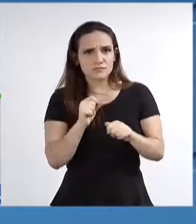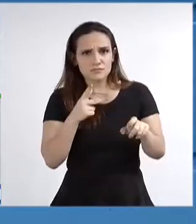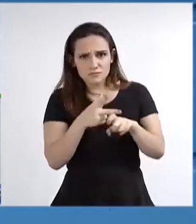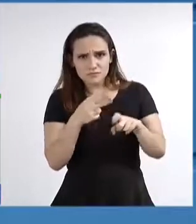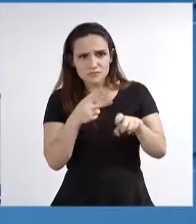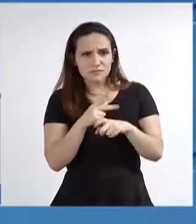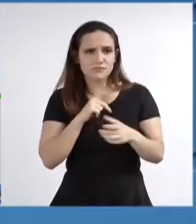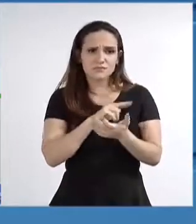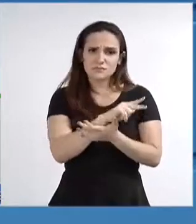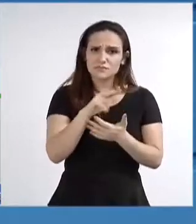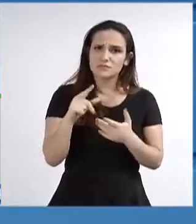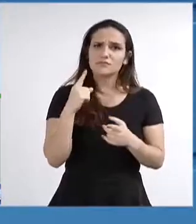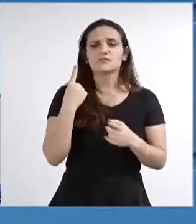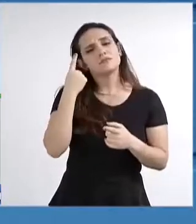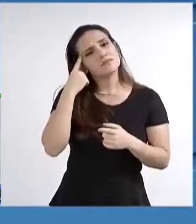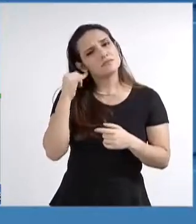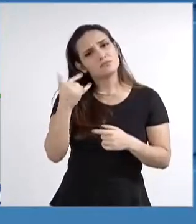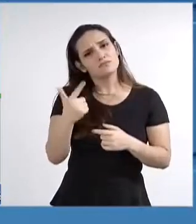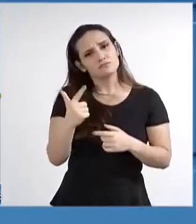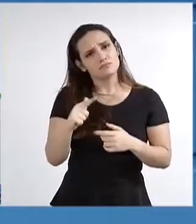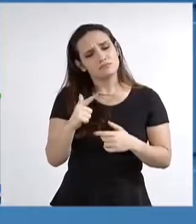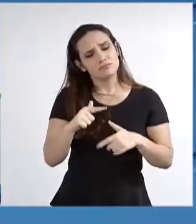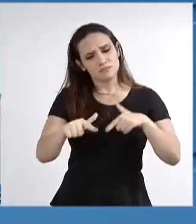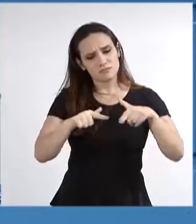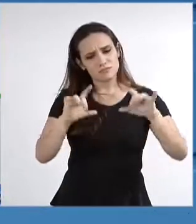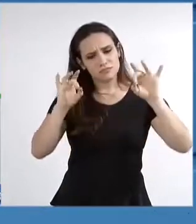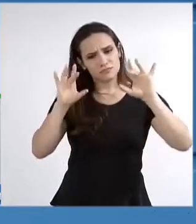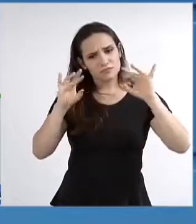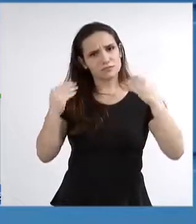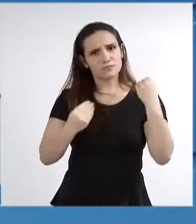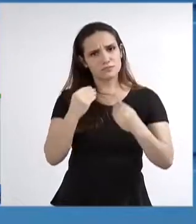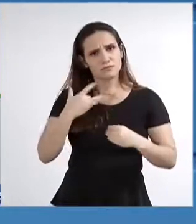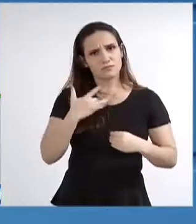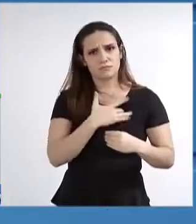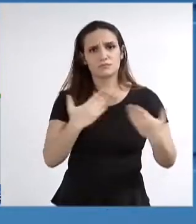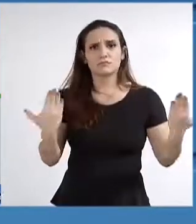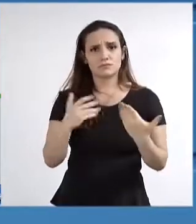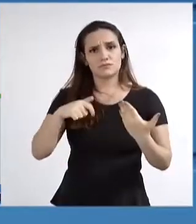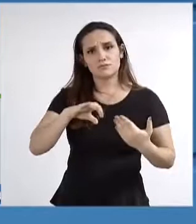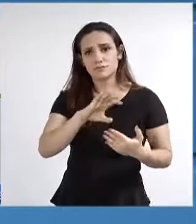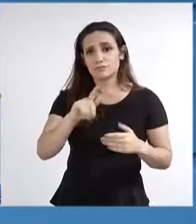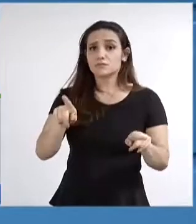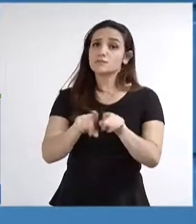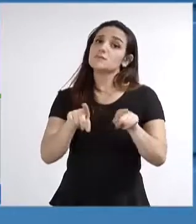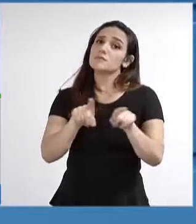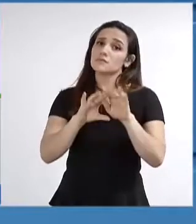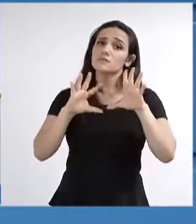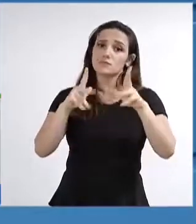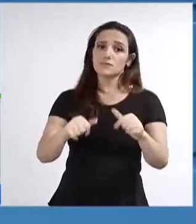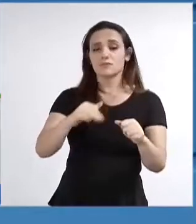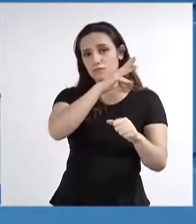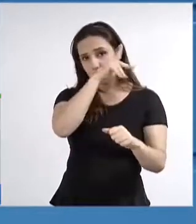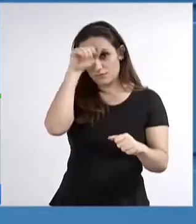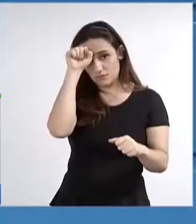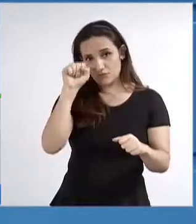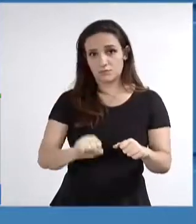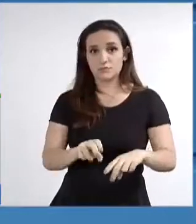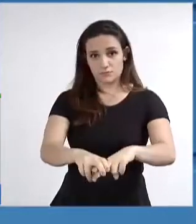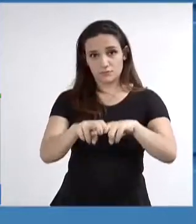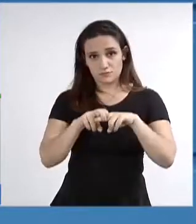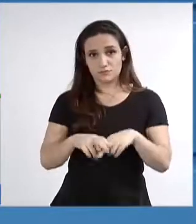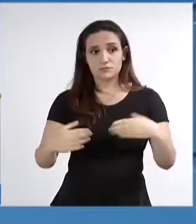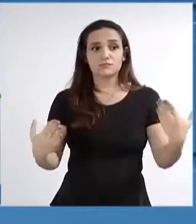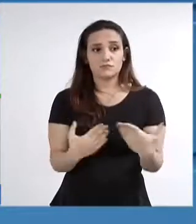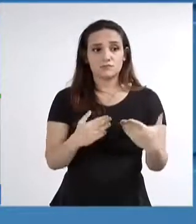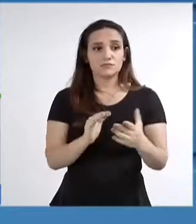trabalho, o que seria da saúde hoje em Campo Grande e no Mato Grosso do Sul. aí a